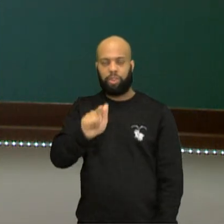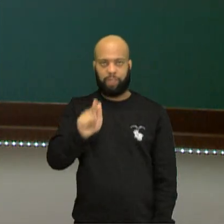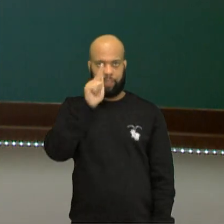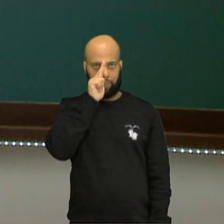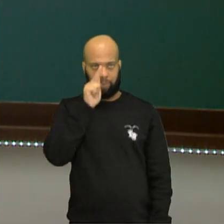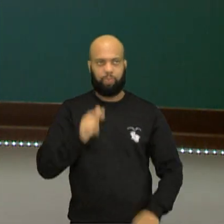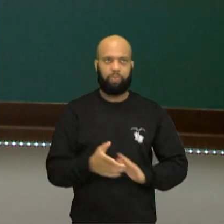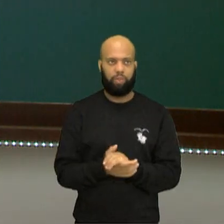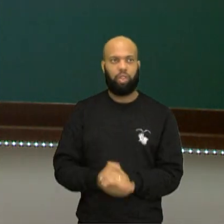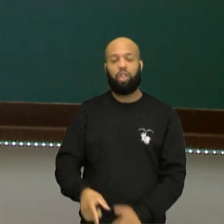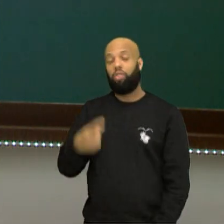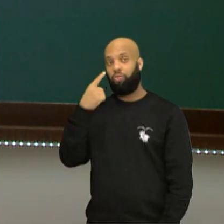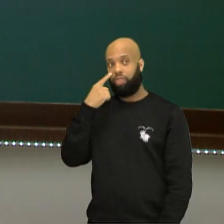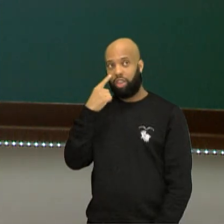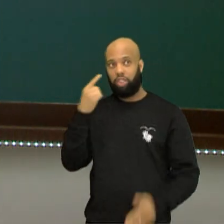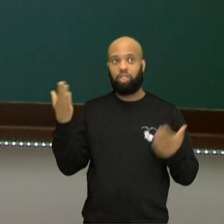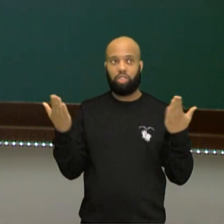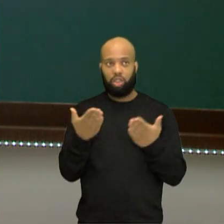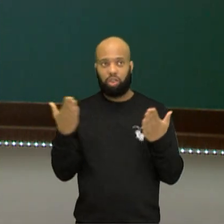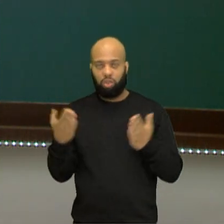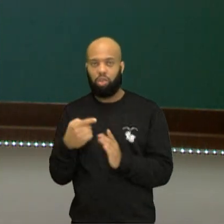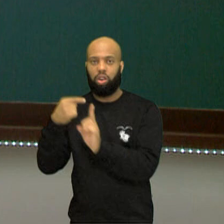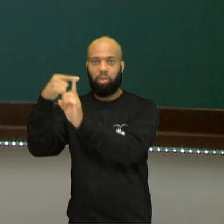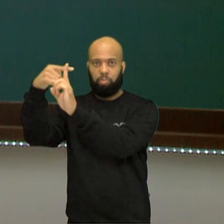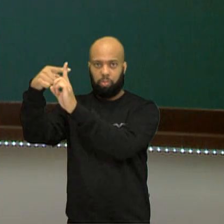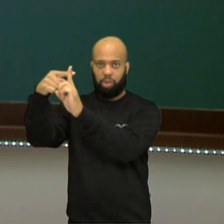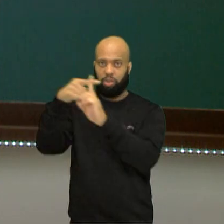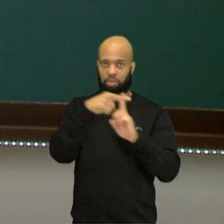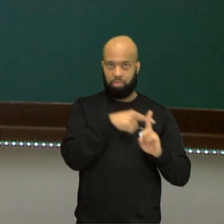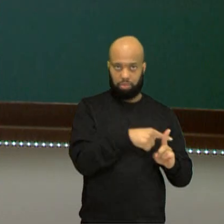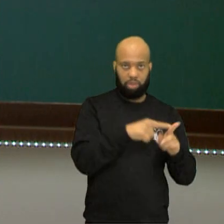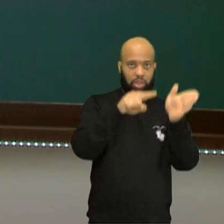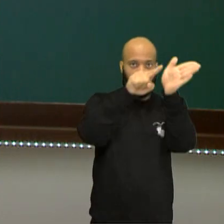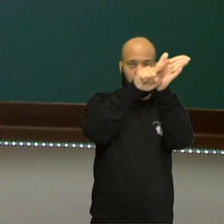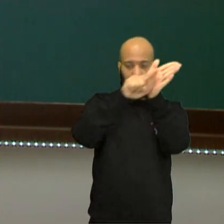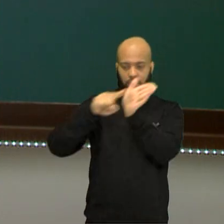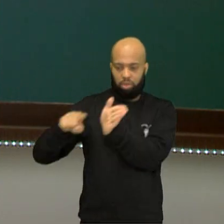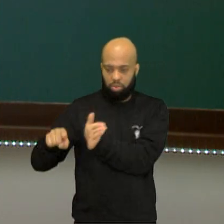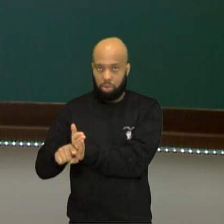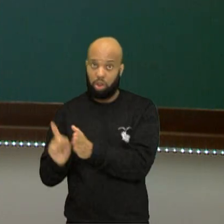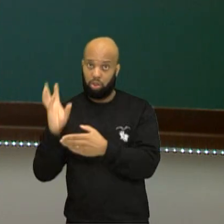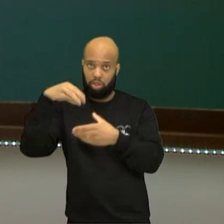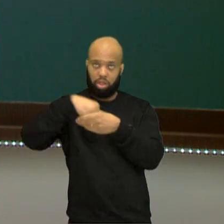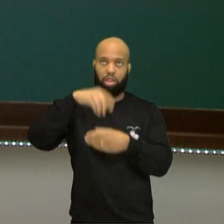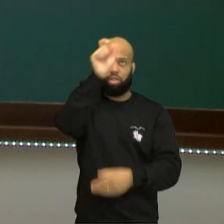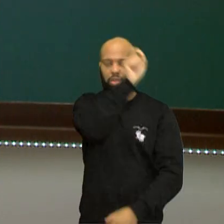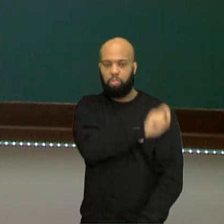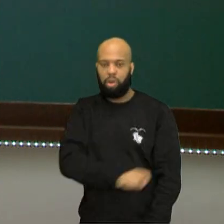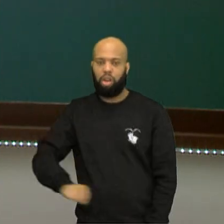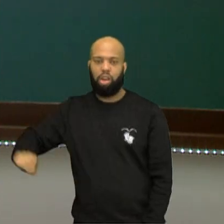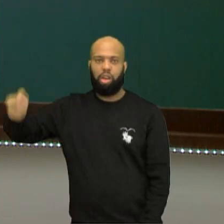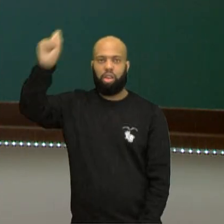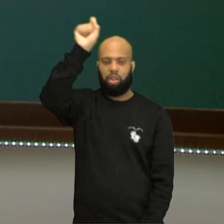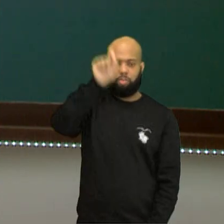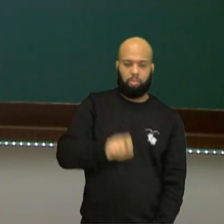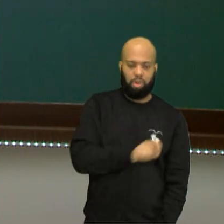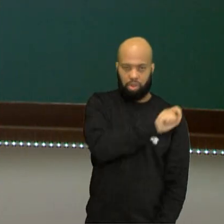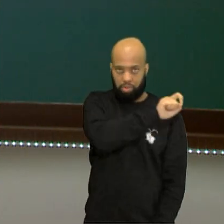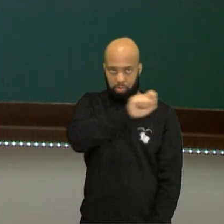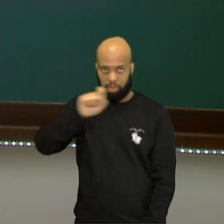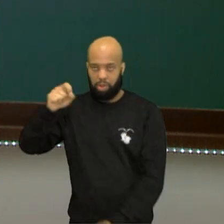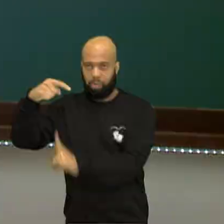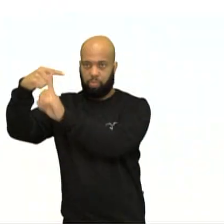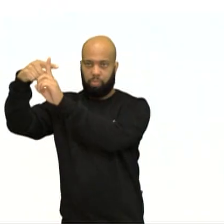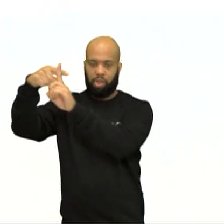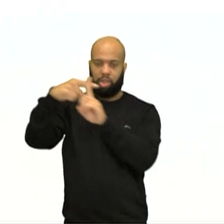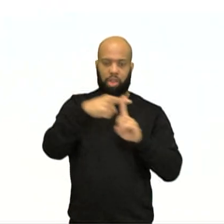Então, aqui os sinais da tangente fica mais tranquilo de visualizar. Quando a gente projeta, eu fiz essa projeção, no primeiro e